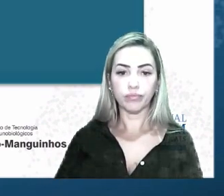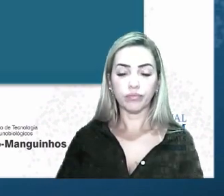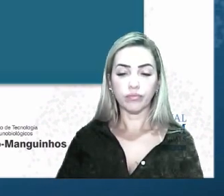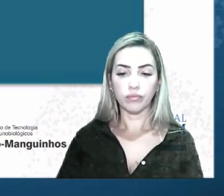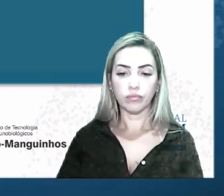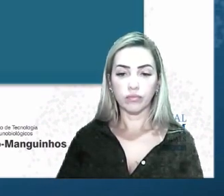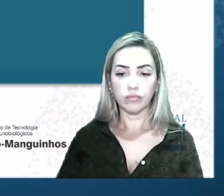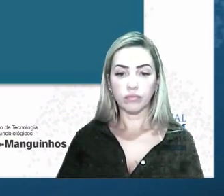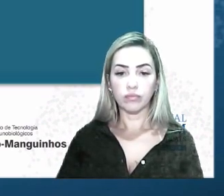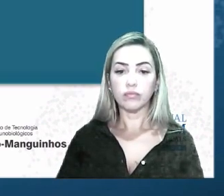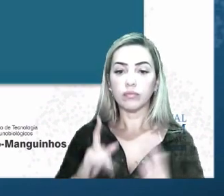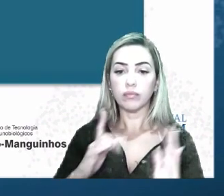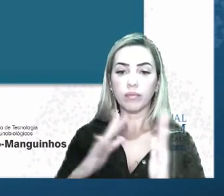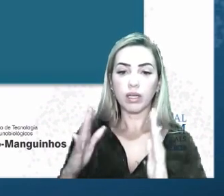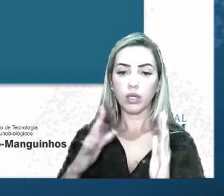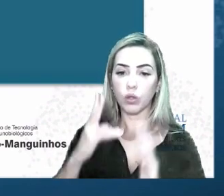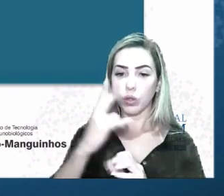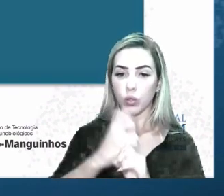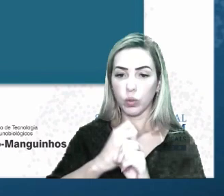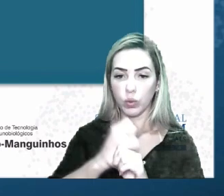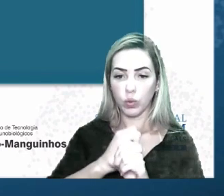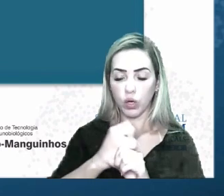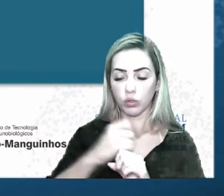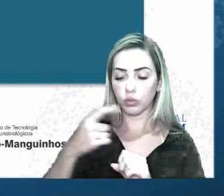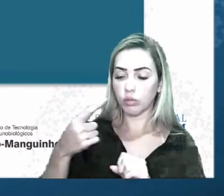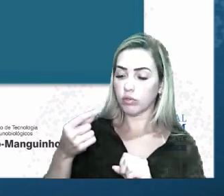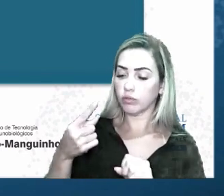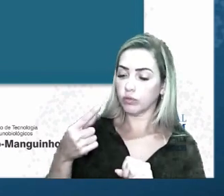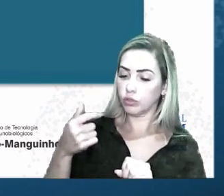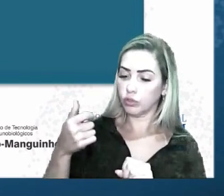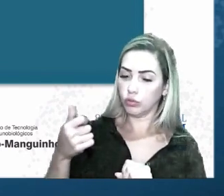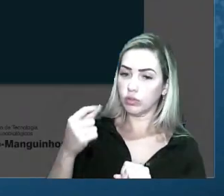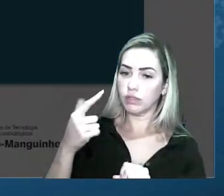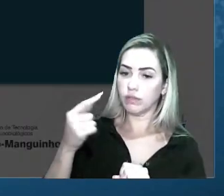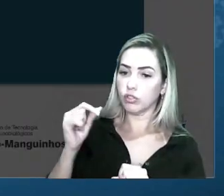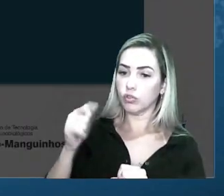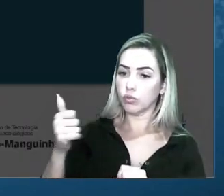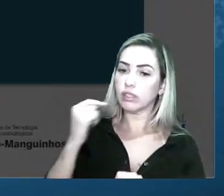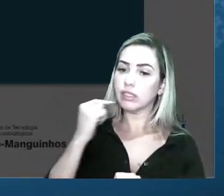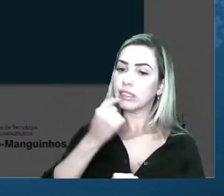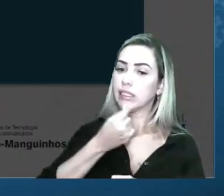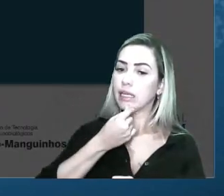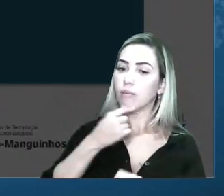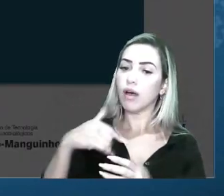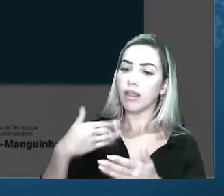Nesse período de 2 anos, desde 21 de setembro de 2021, nós já